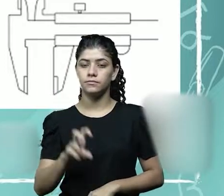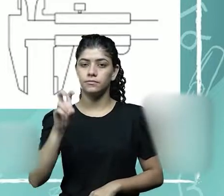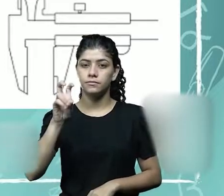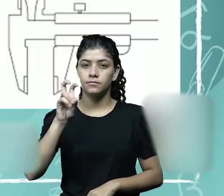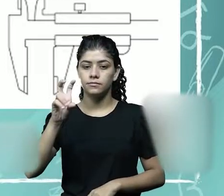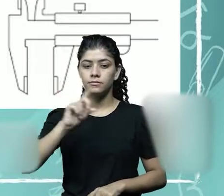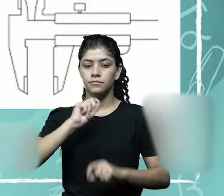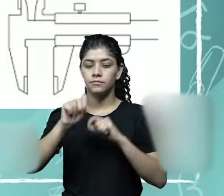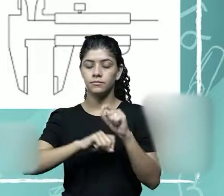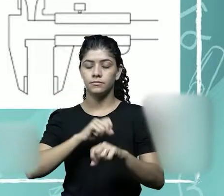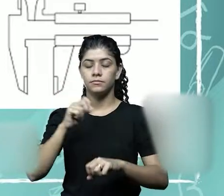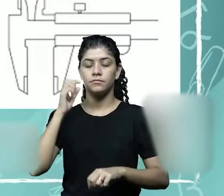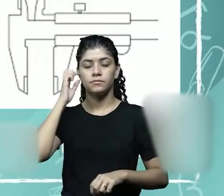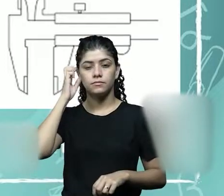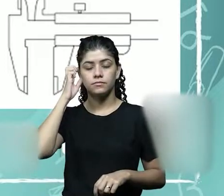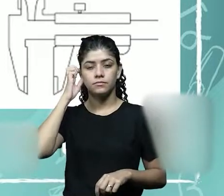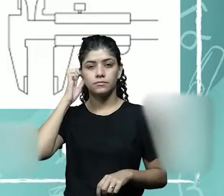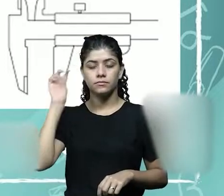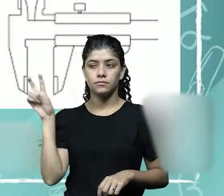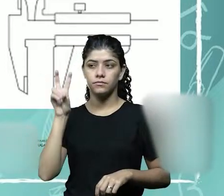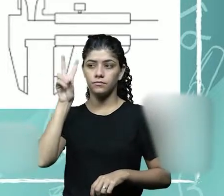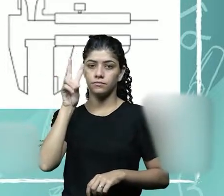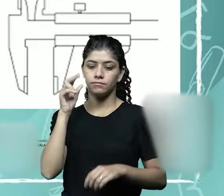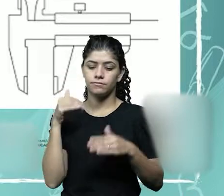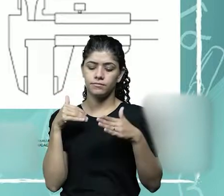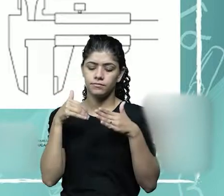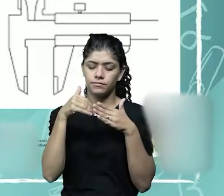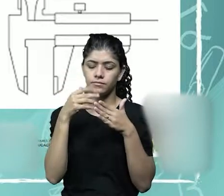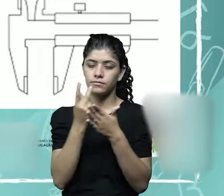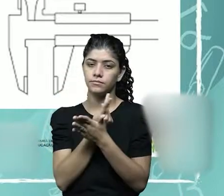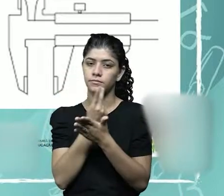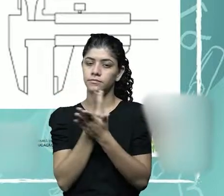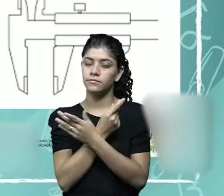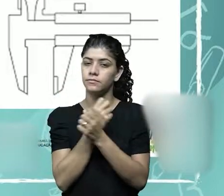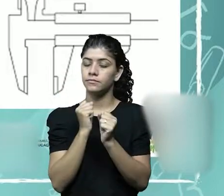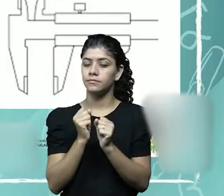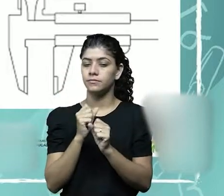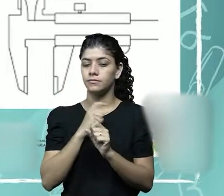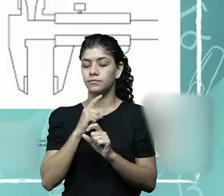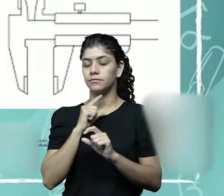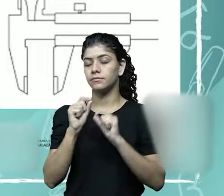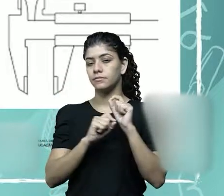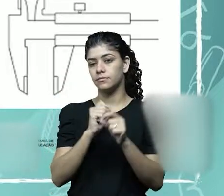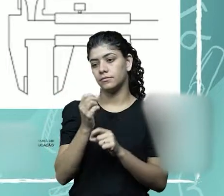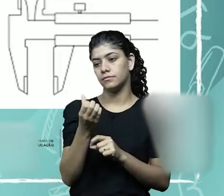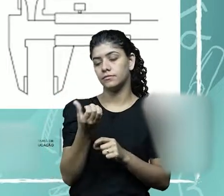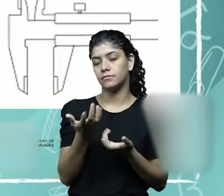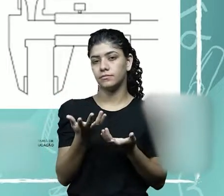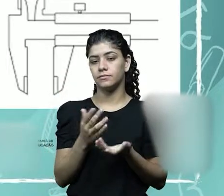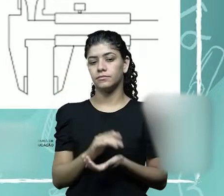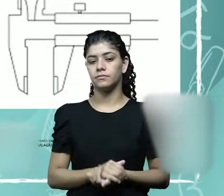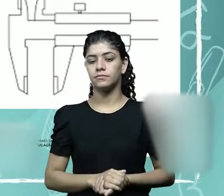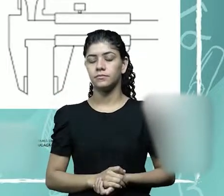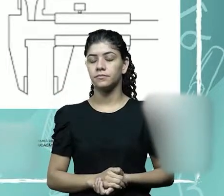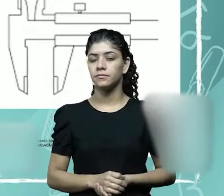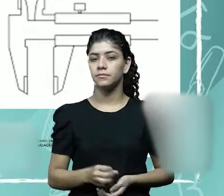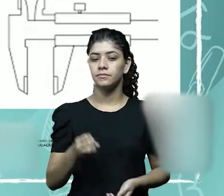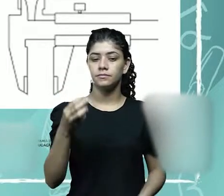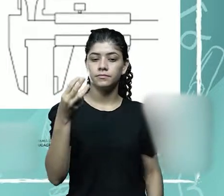5 que seria o valor mais próximo ali do erro. Então ali poderia ser um 5, poderia ser um 6, ou seja, seria